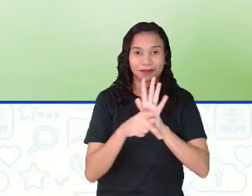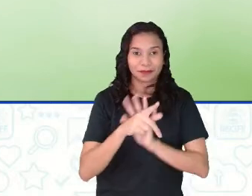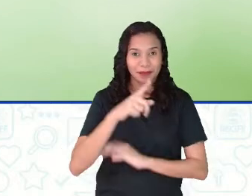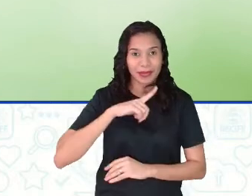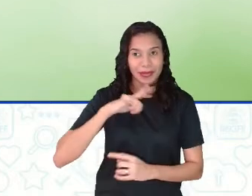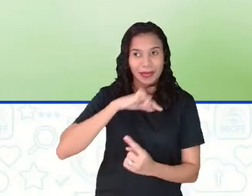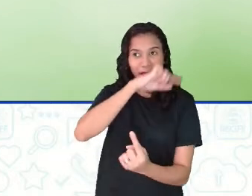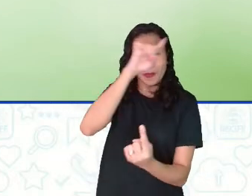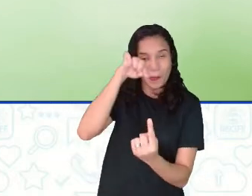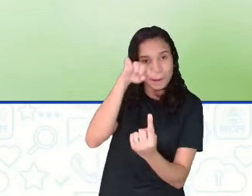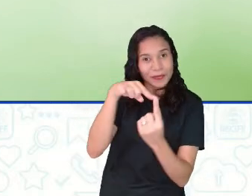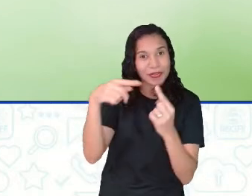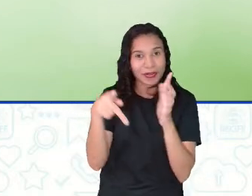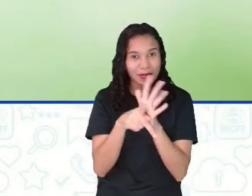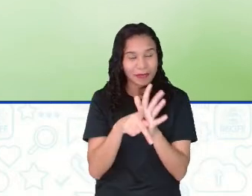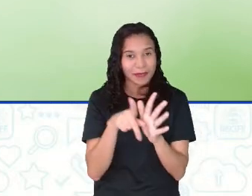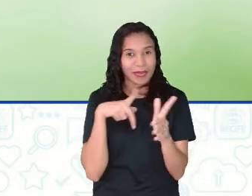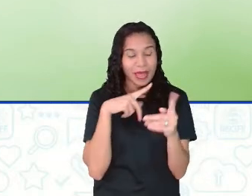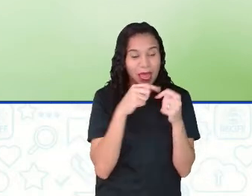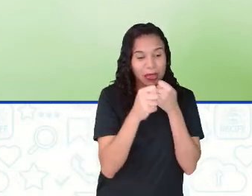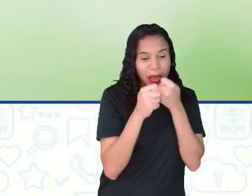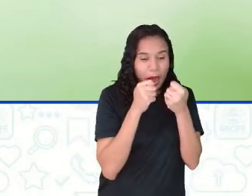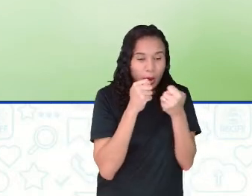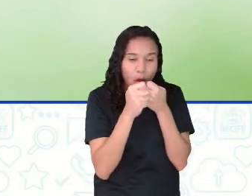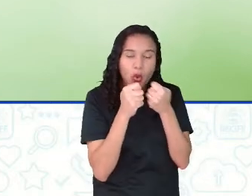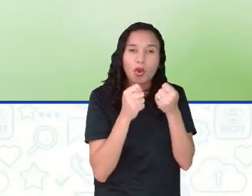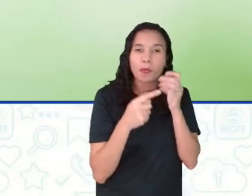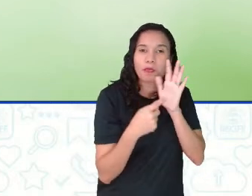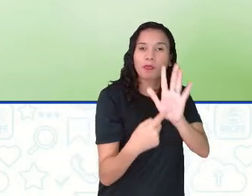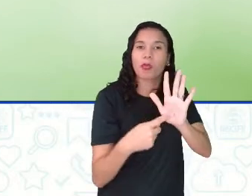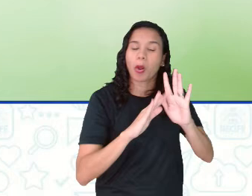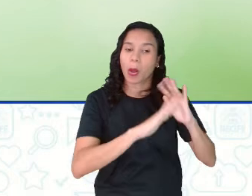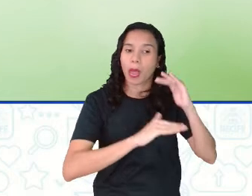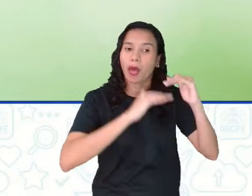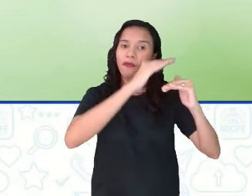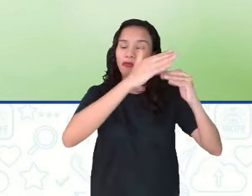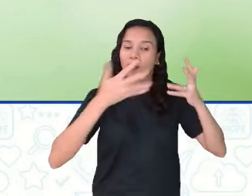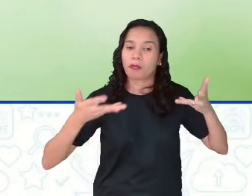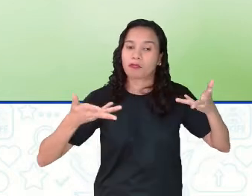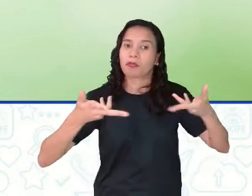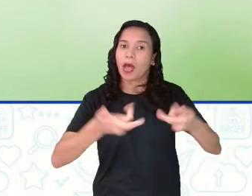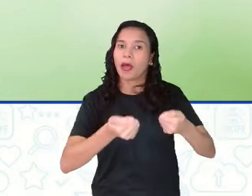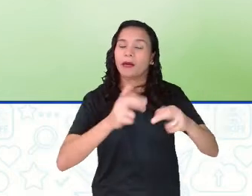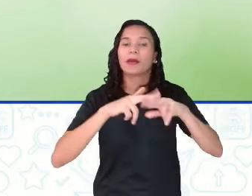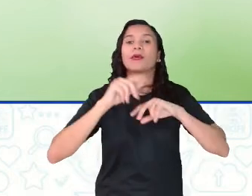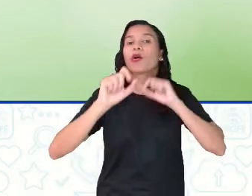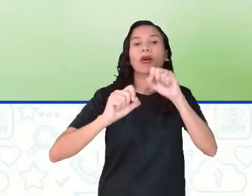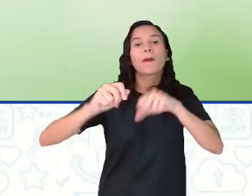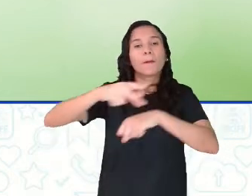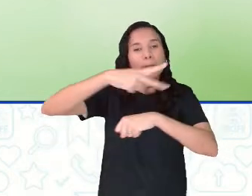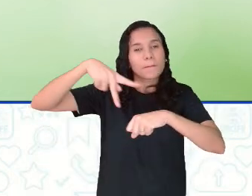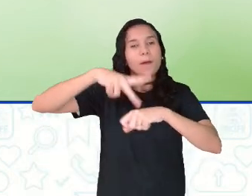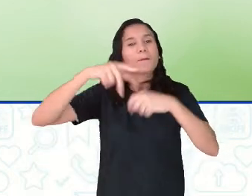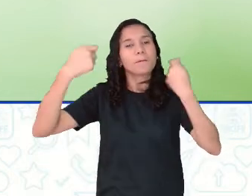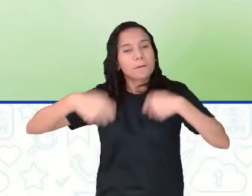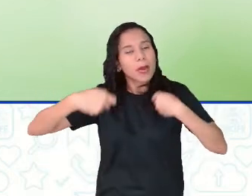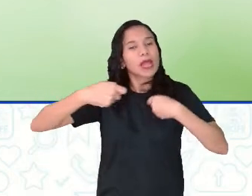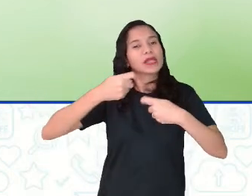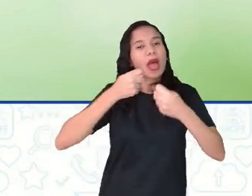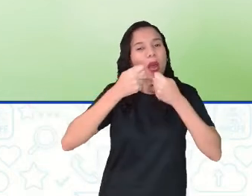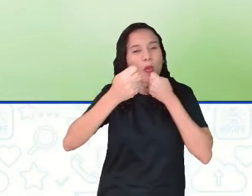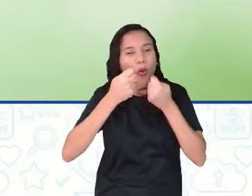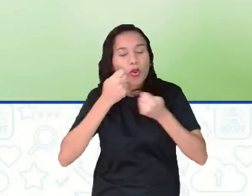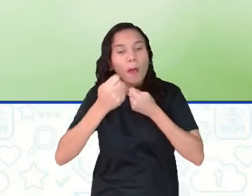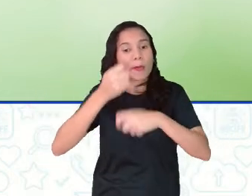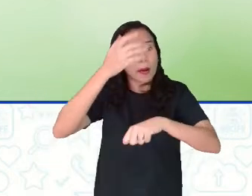o objetivo, né, da economia apresentar um crescimento pleno, porque, gente, um país ele precisa de uma economia